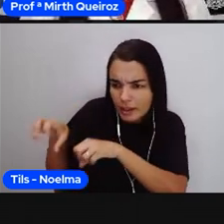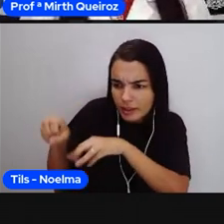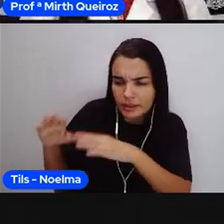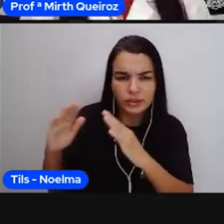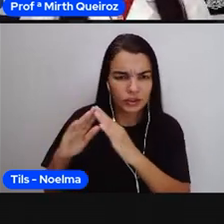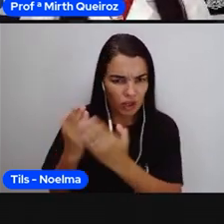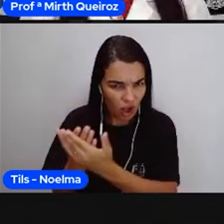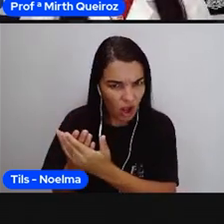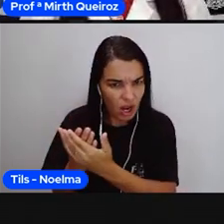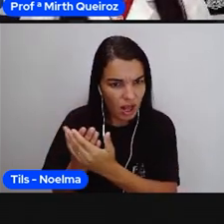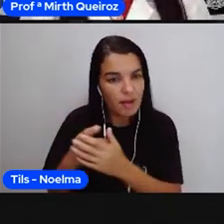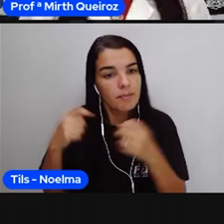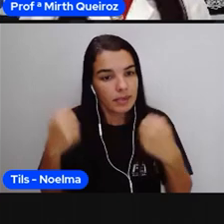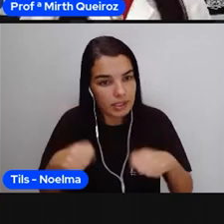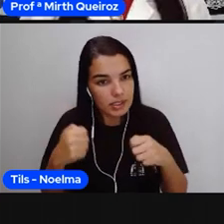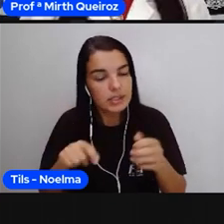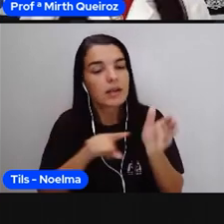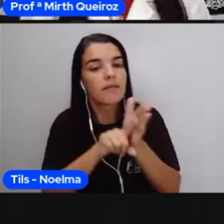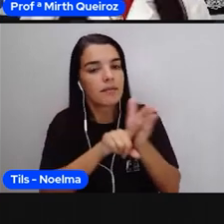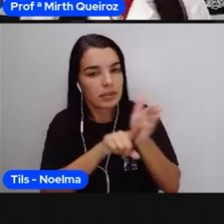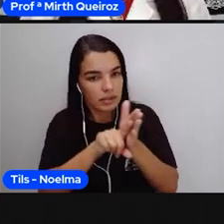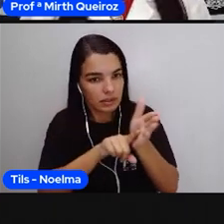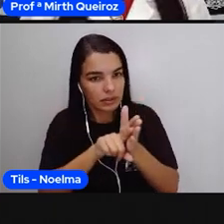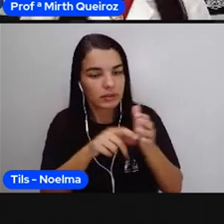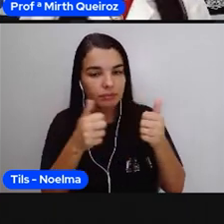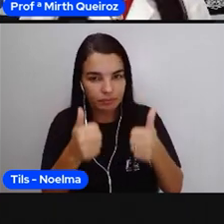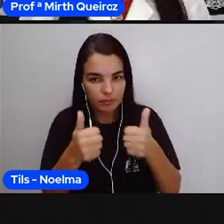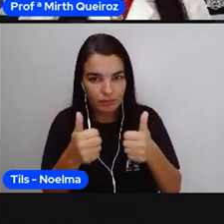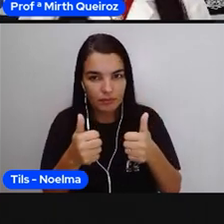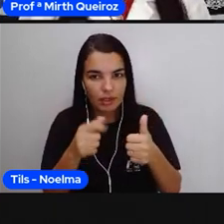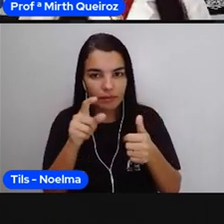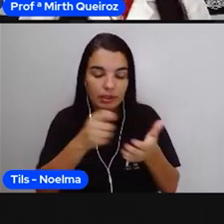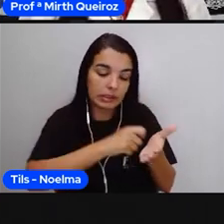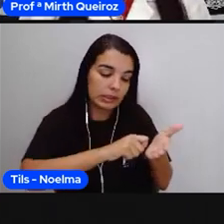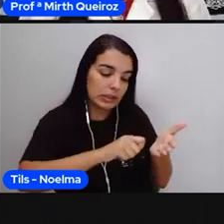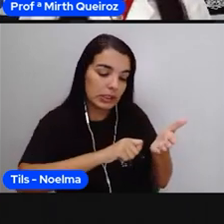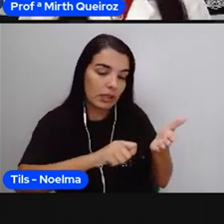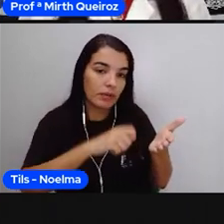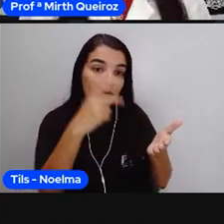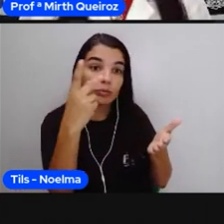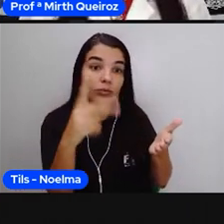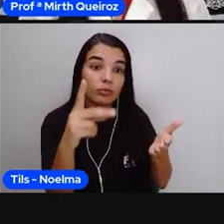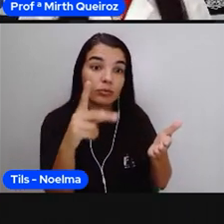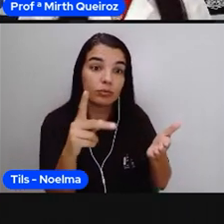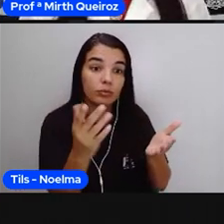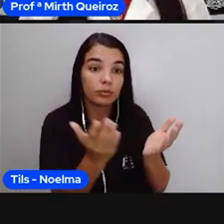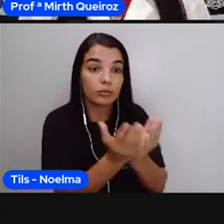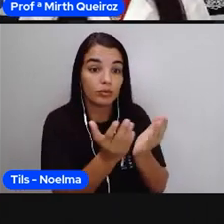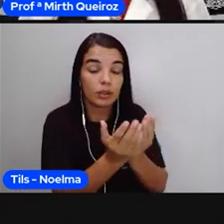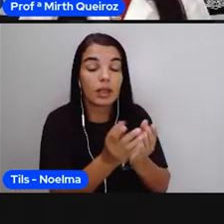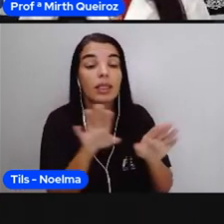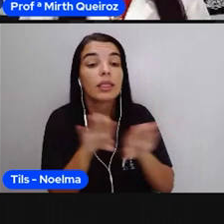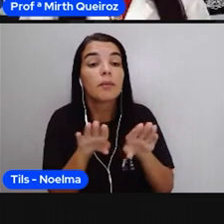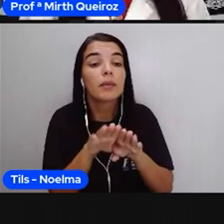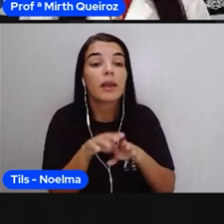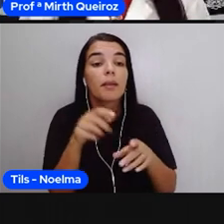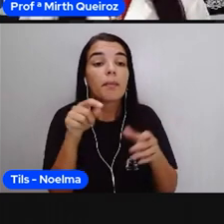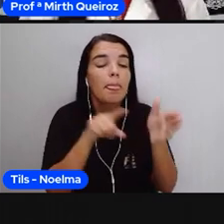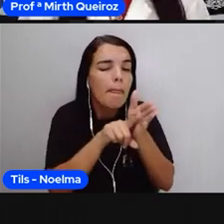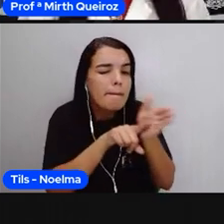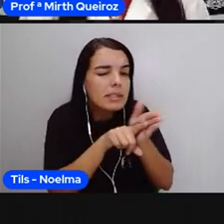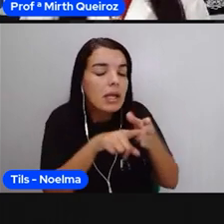vão fazer essa pesquisa sempre lembrando de escrever aí a fonte, né? De onde foi que